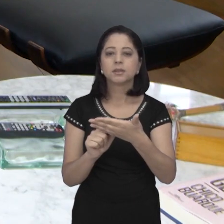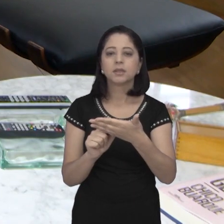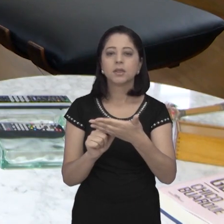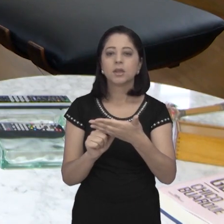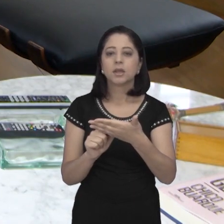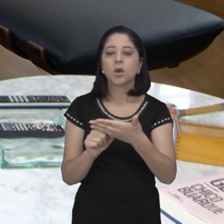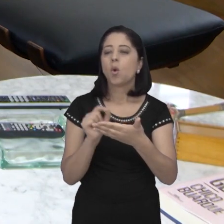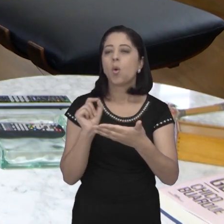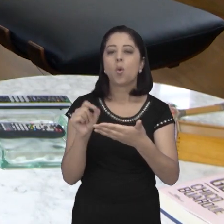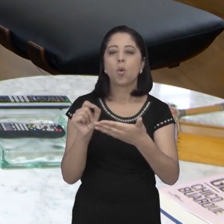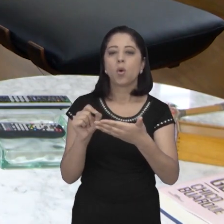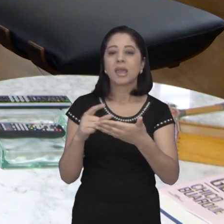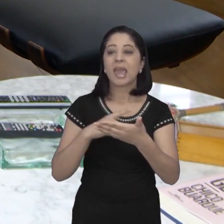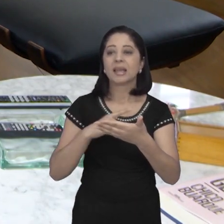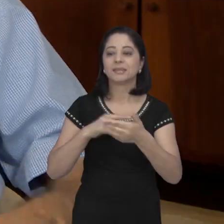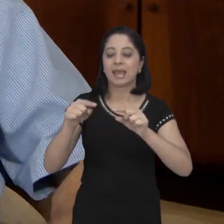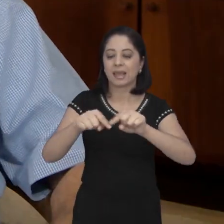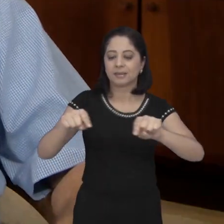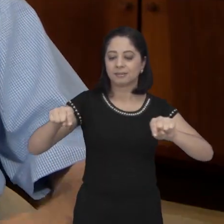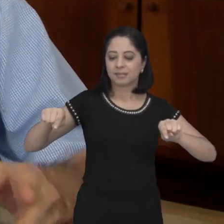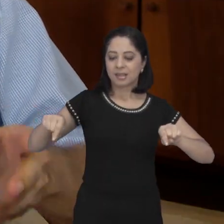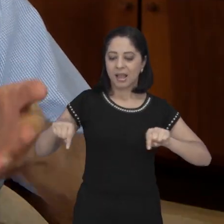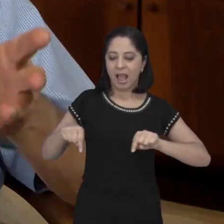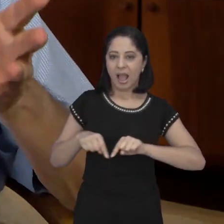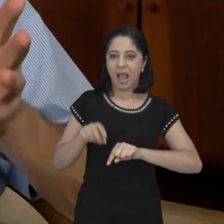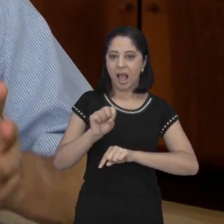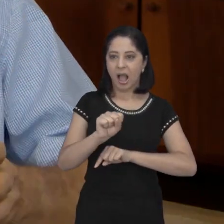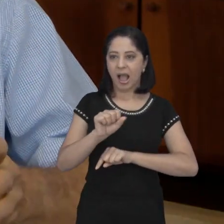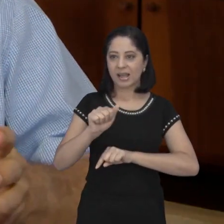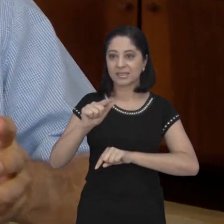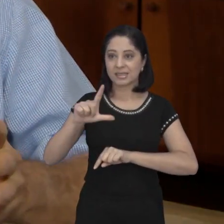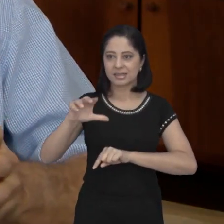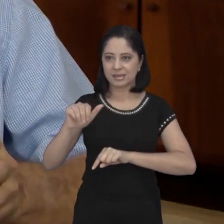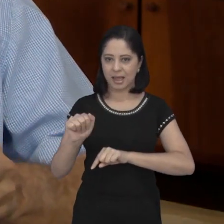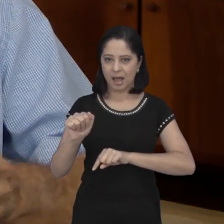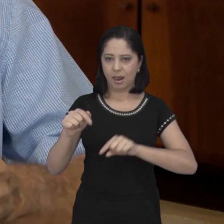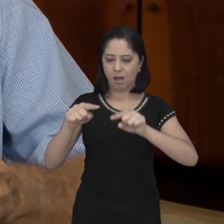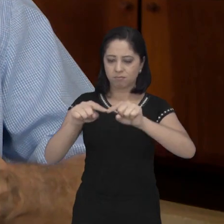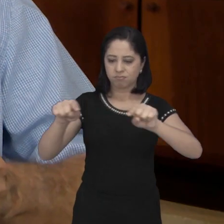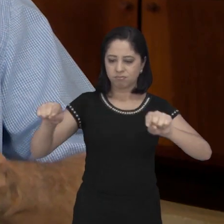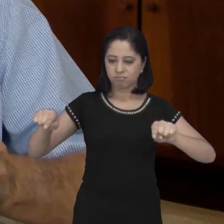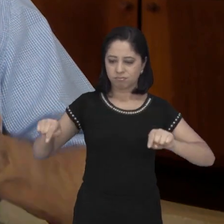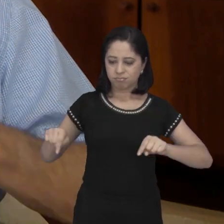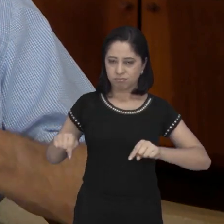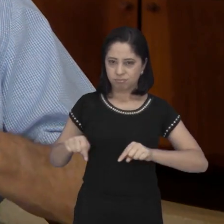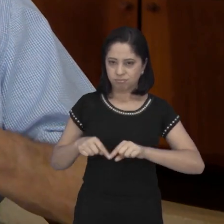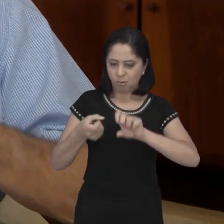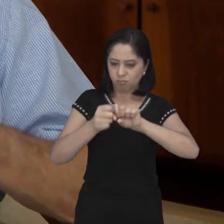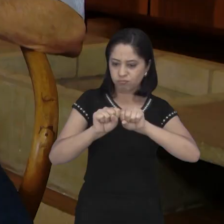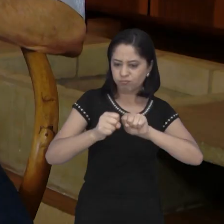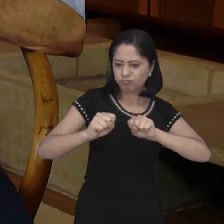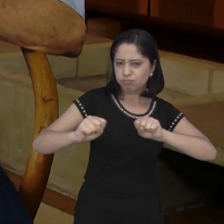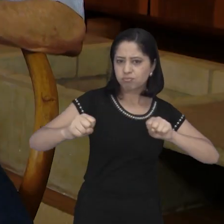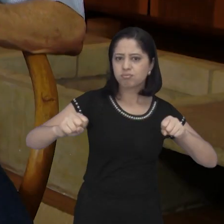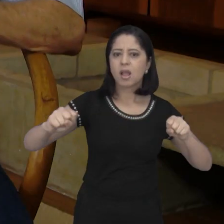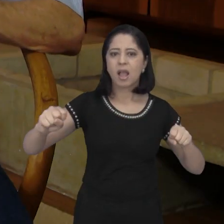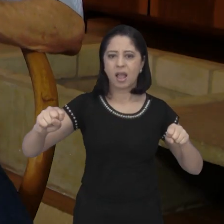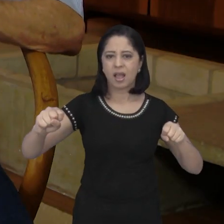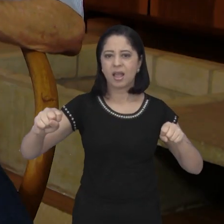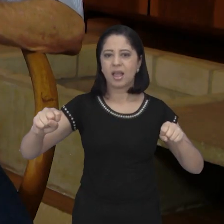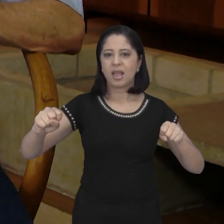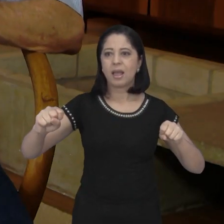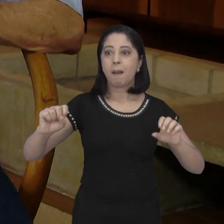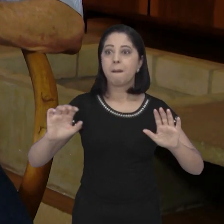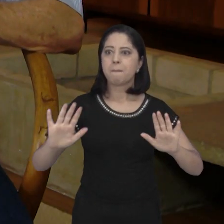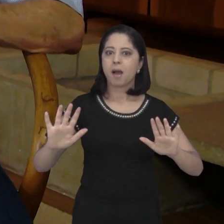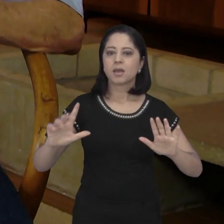nesse espaço totalmente livre, aberto, né? Tanto que o desenho, os quartos são mínimos. Os quartos